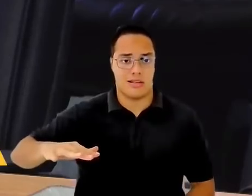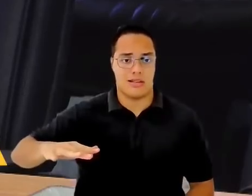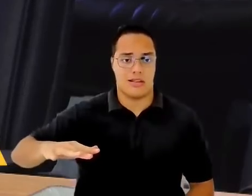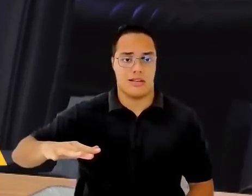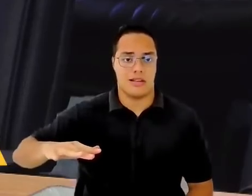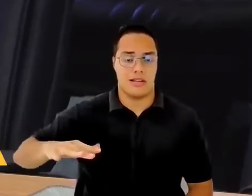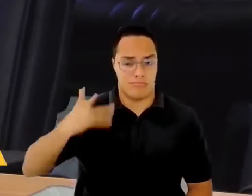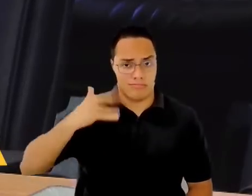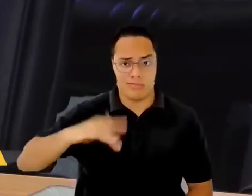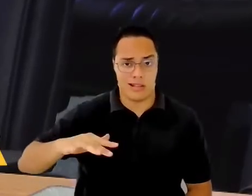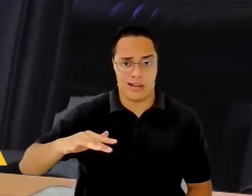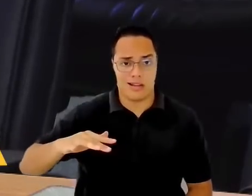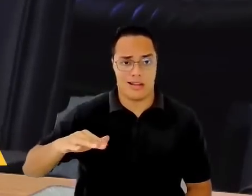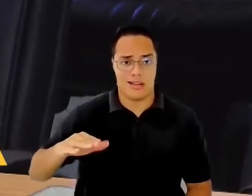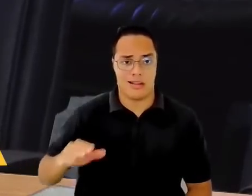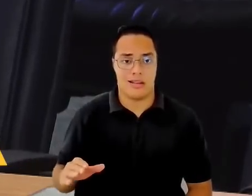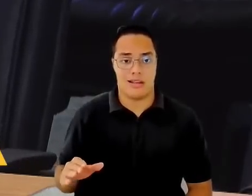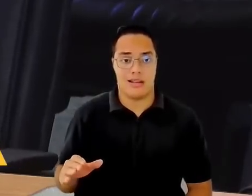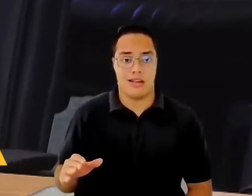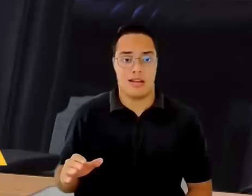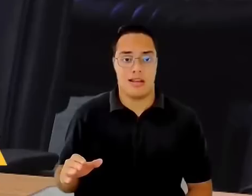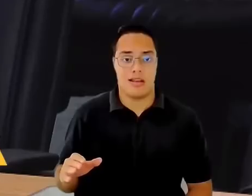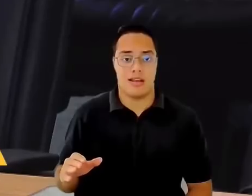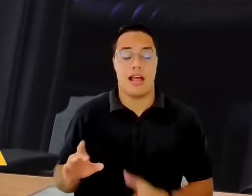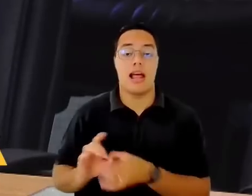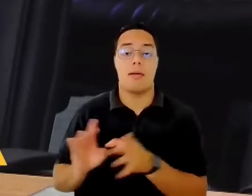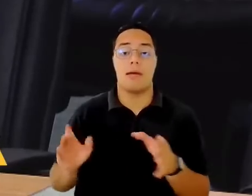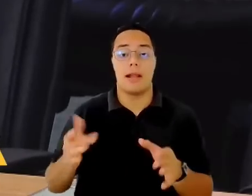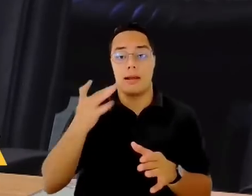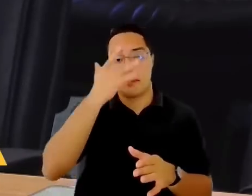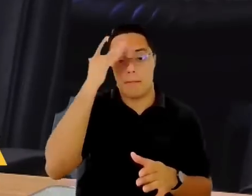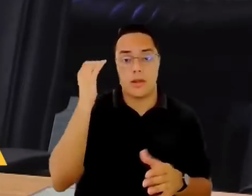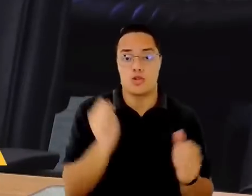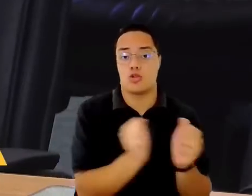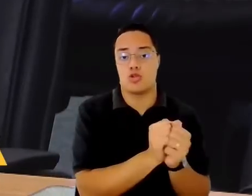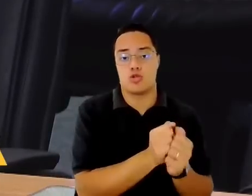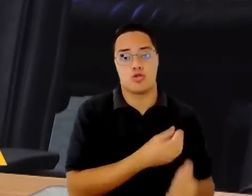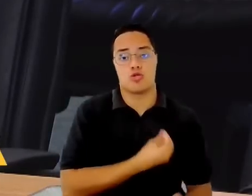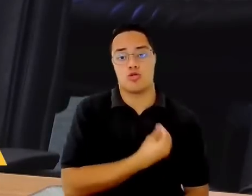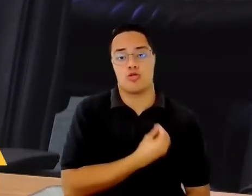para morar com outras pessoas sabendo fazer o que